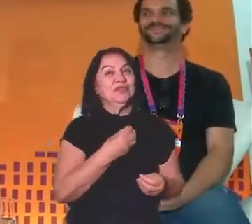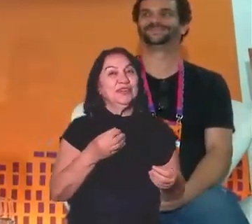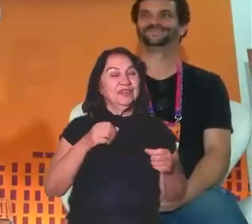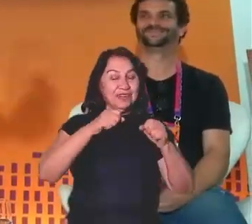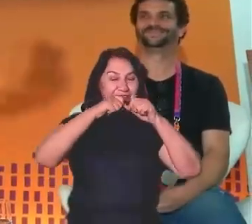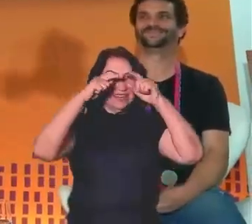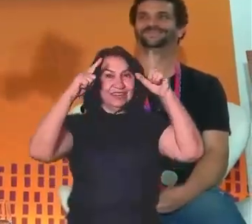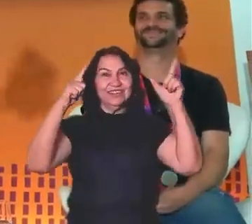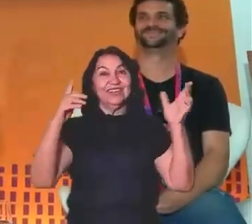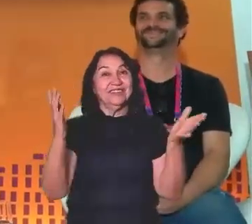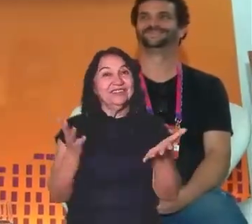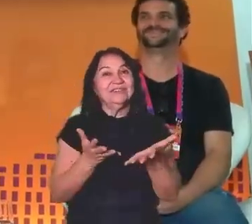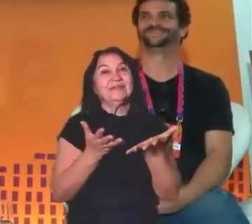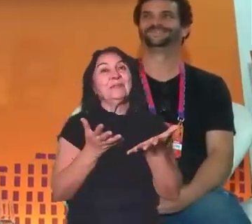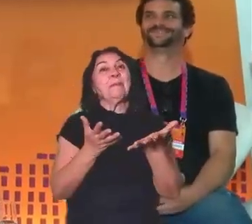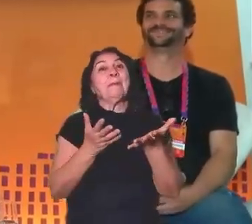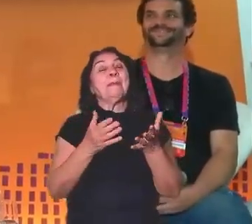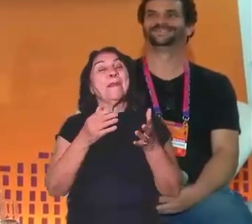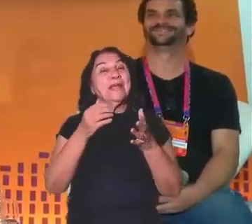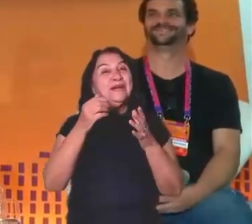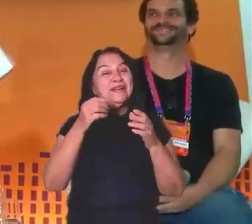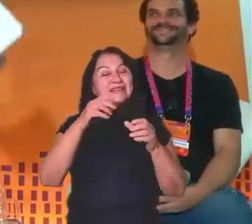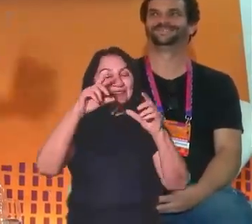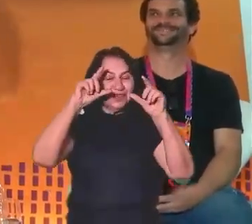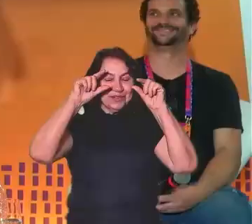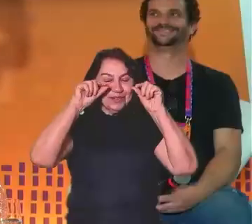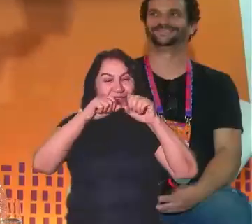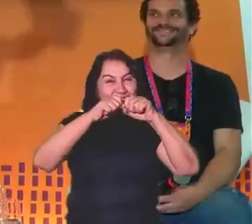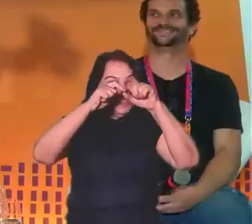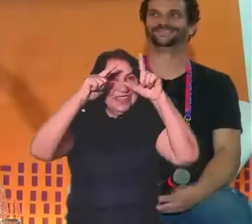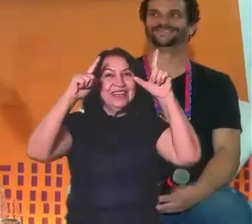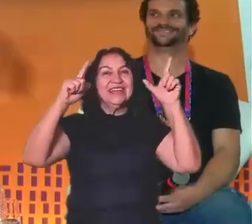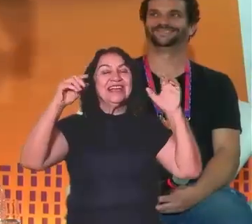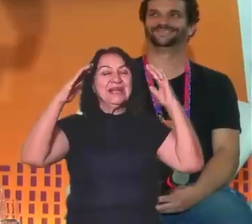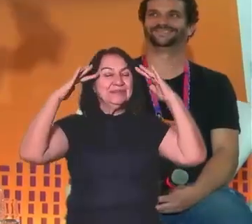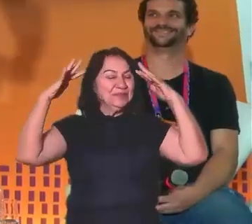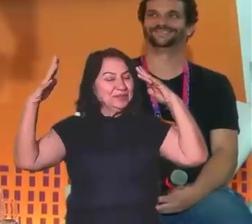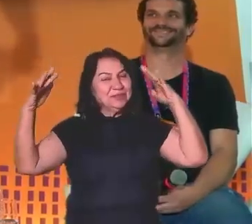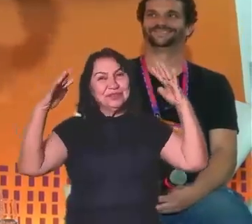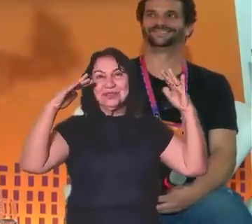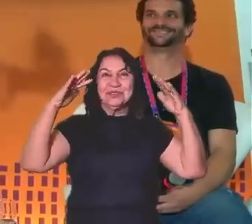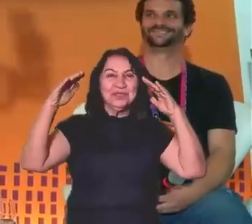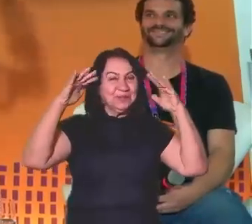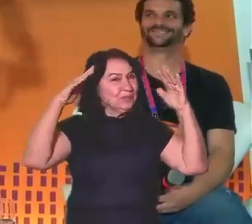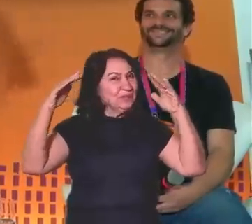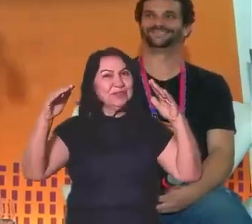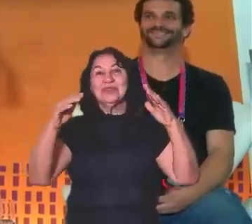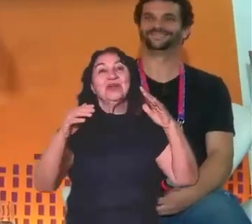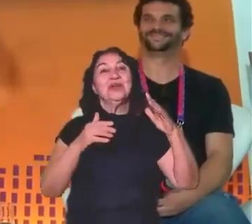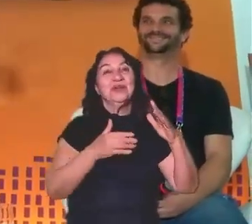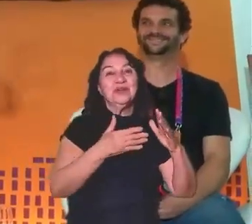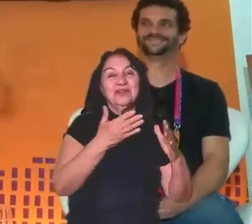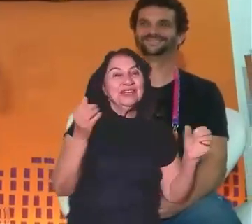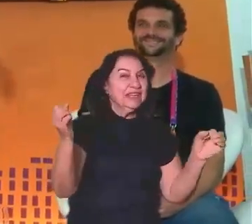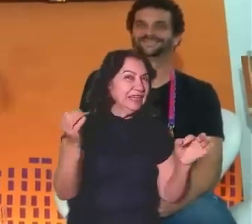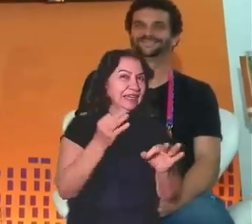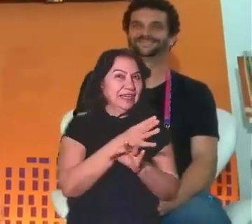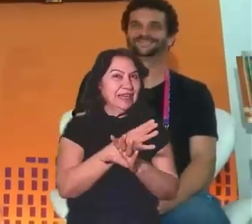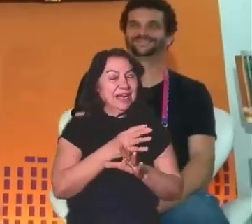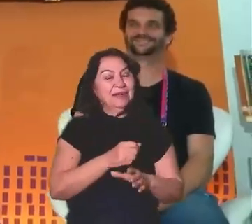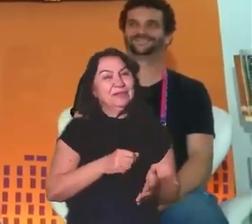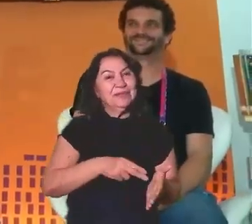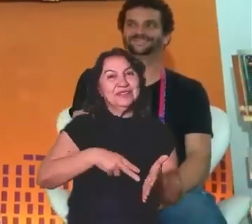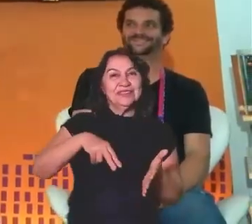ele acordado. E agora o skip fecha o olho, quando ele abre ainda sonha. E eu digo que meu sonho não é aquele que acaba quando